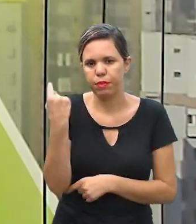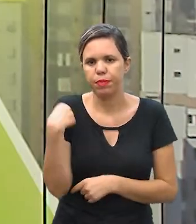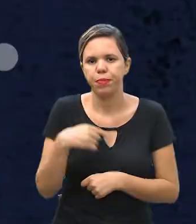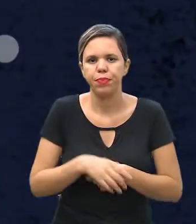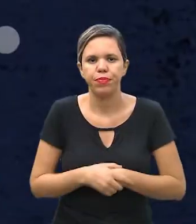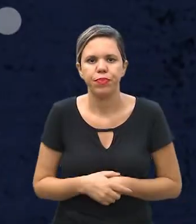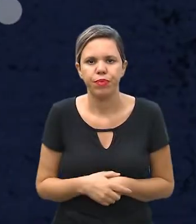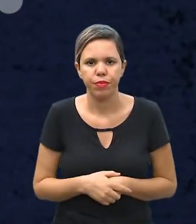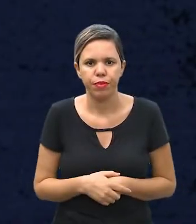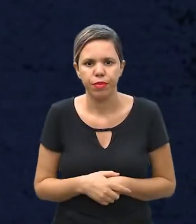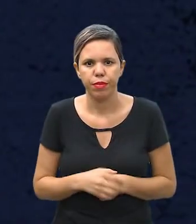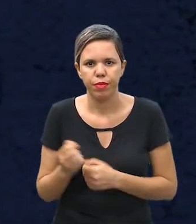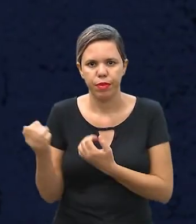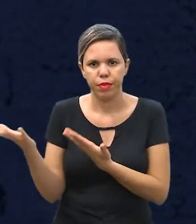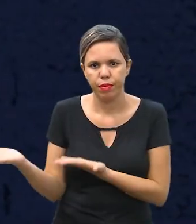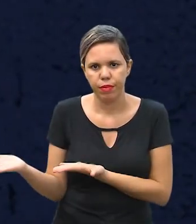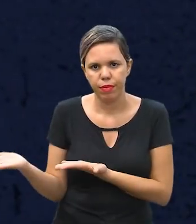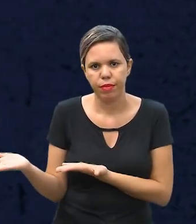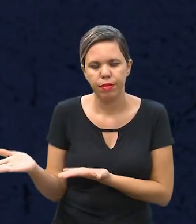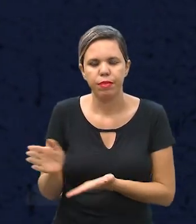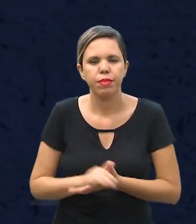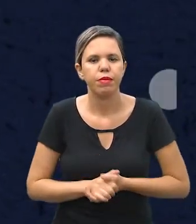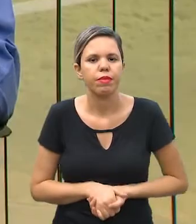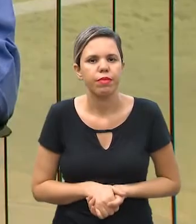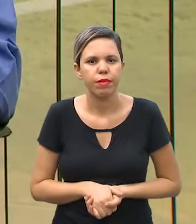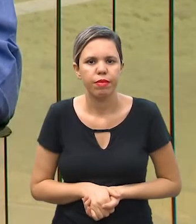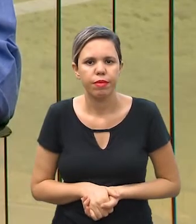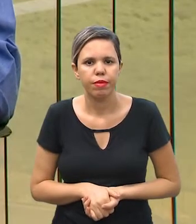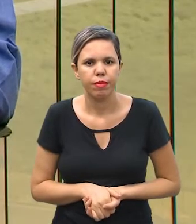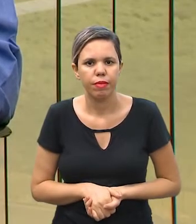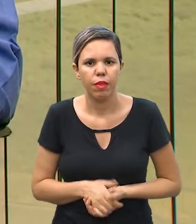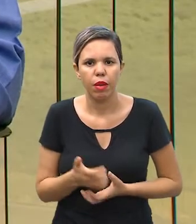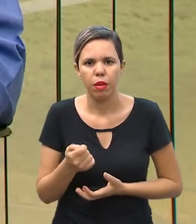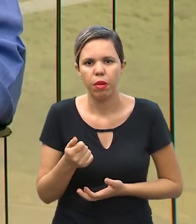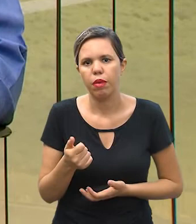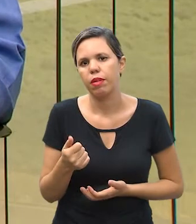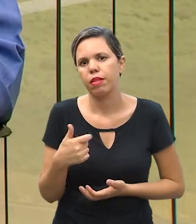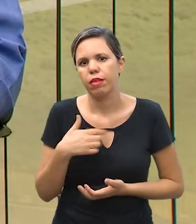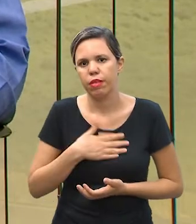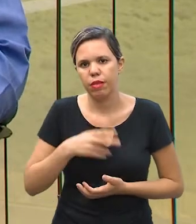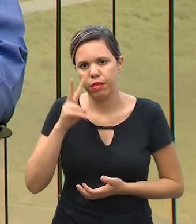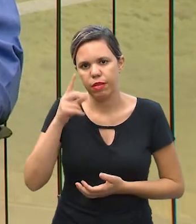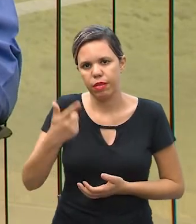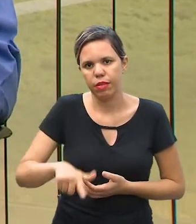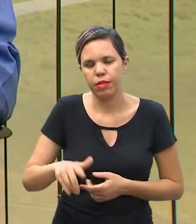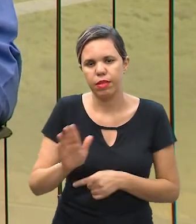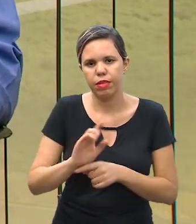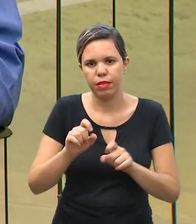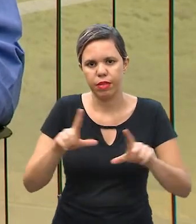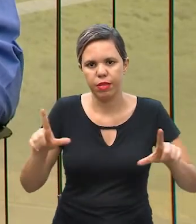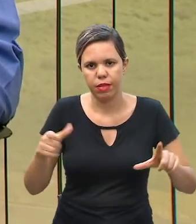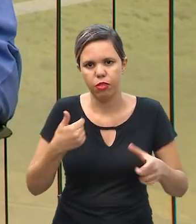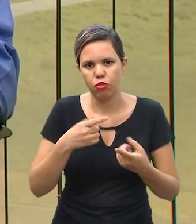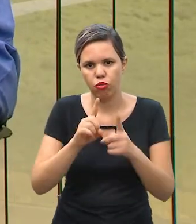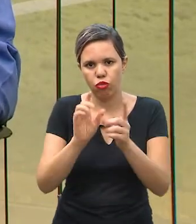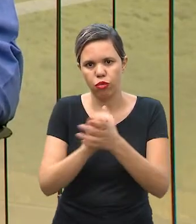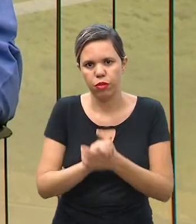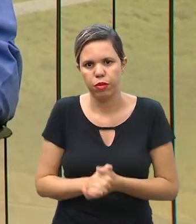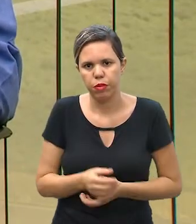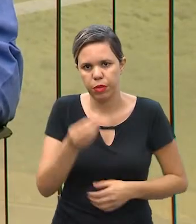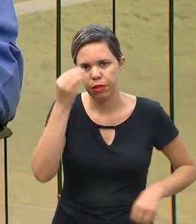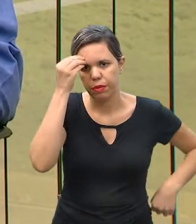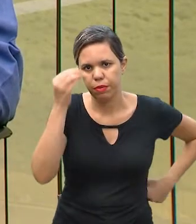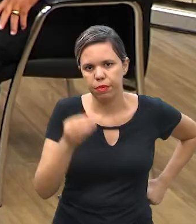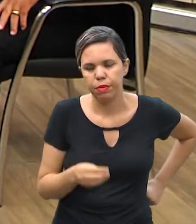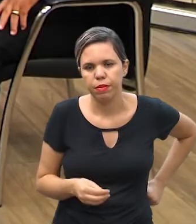assistiu? Dança com Lobos, é um filme que me marcou bastante. Aliás, foi um dos poucos filmes que eu assisti mais de uma vez no cinema com a minha esposa. Isso marcou